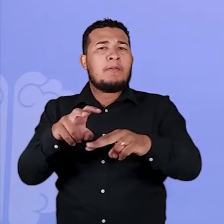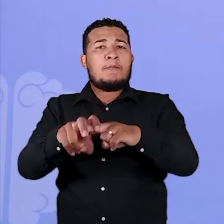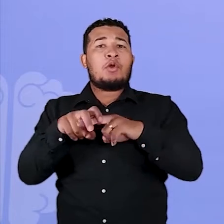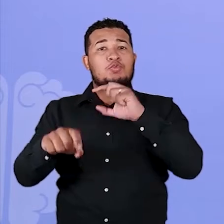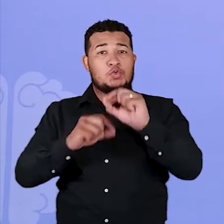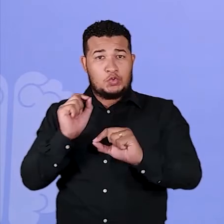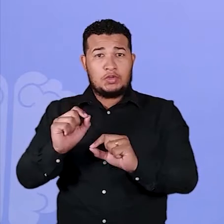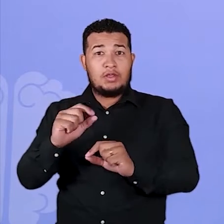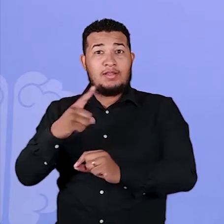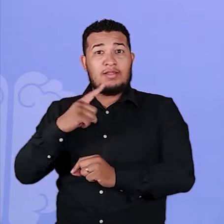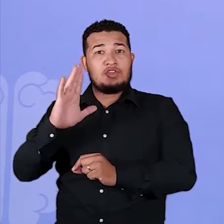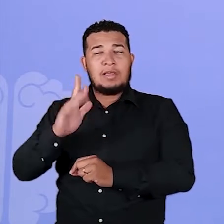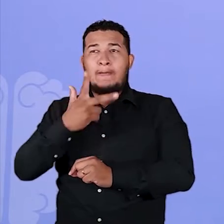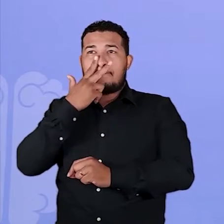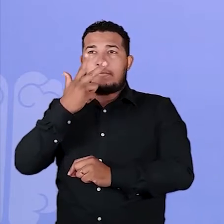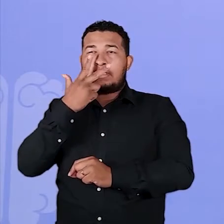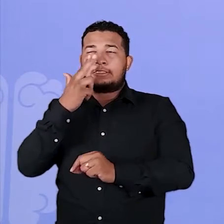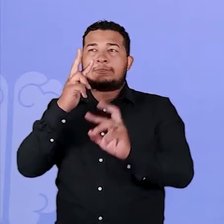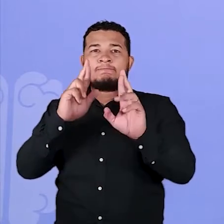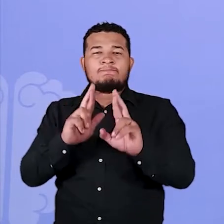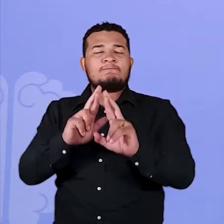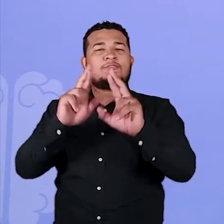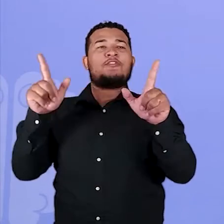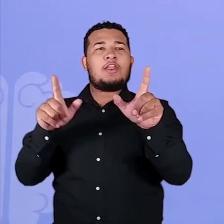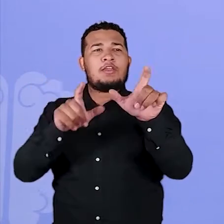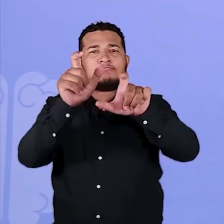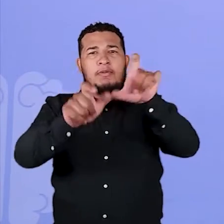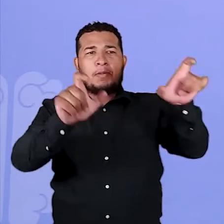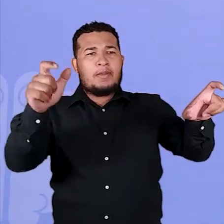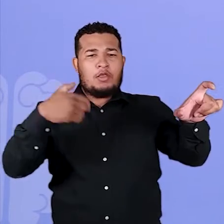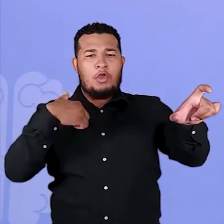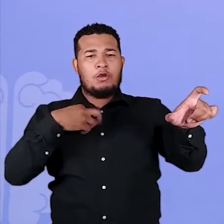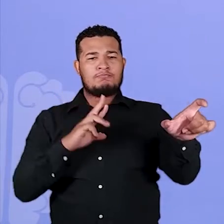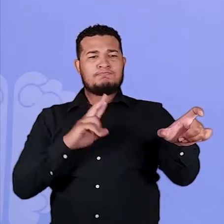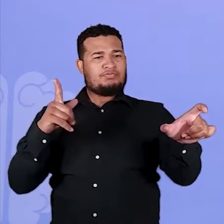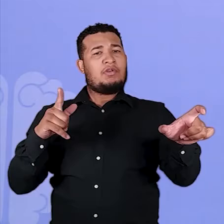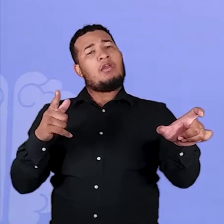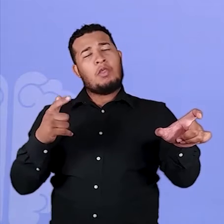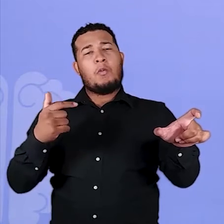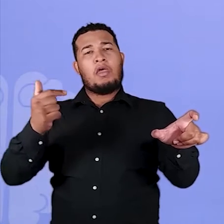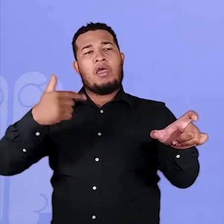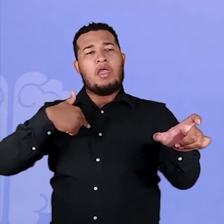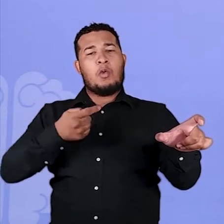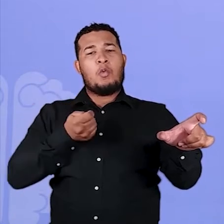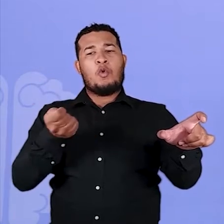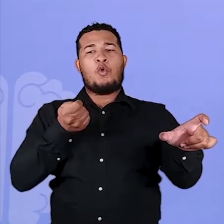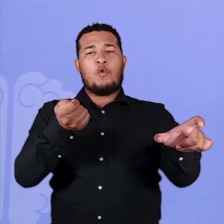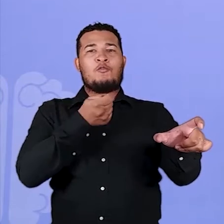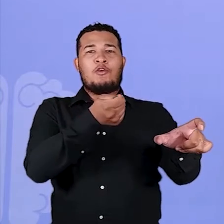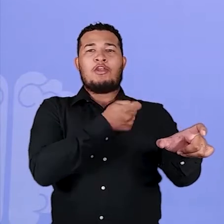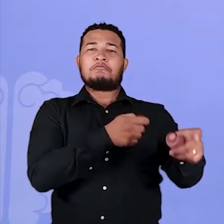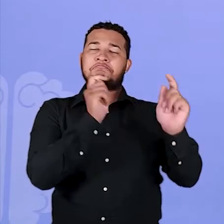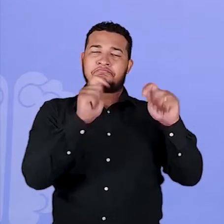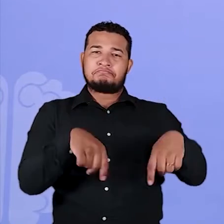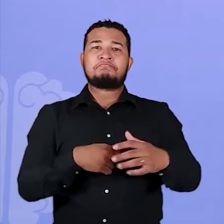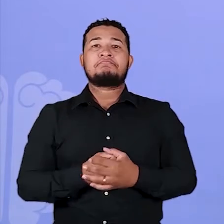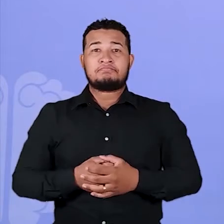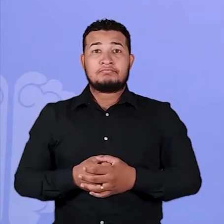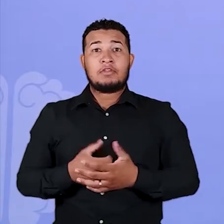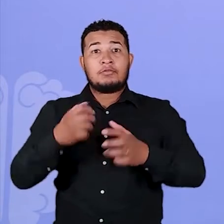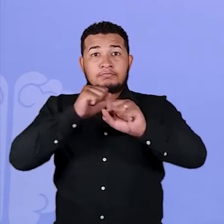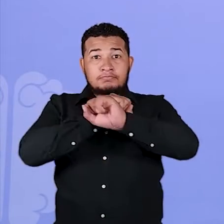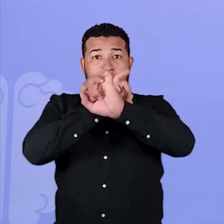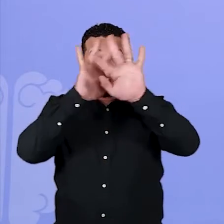partir da posse de uma certa diferença em relação aos outros. Para deixar isso bem